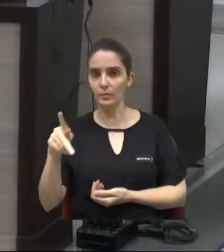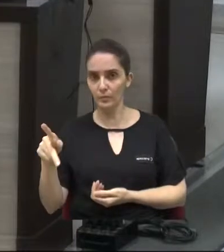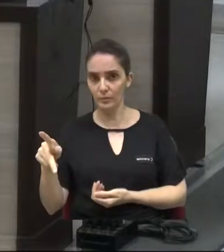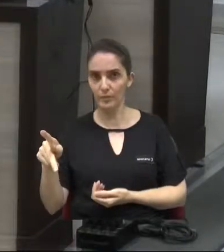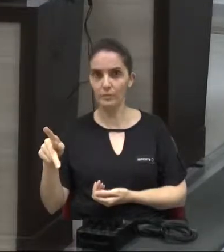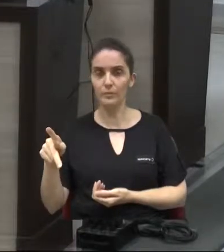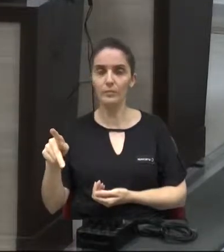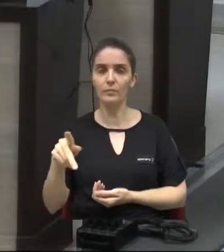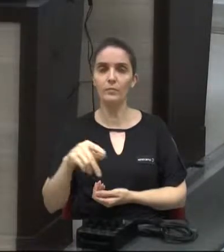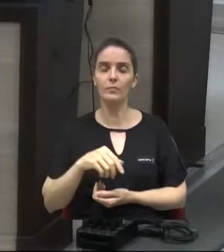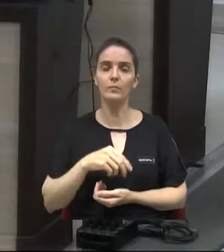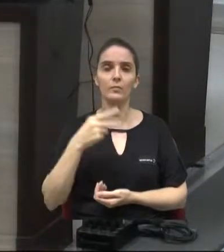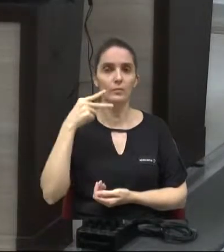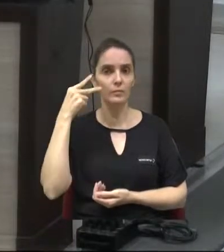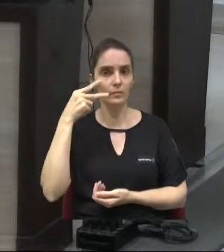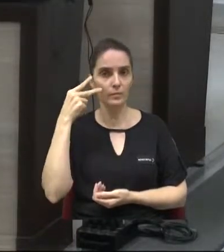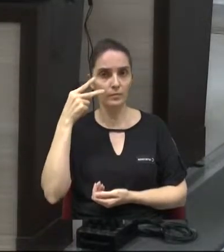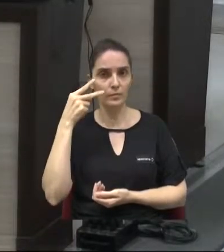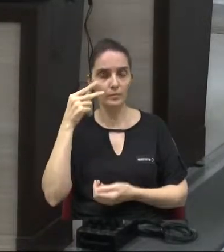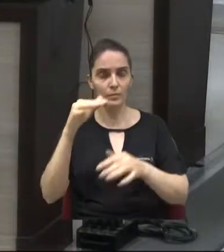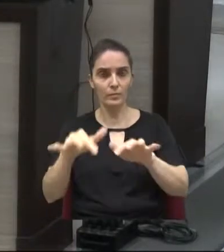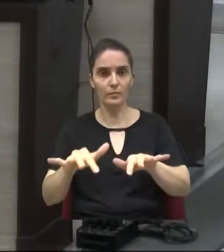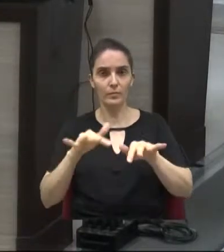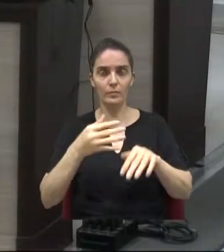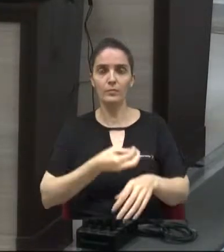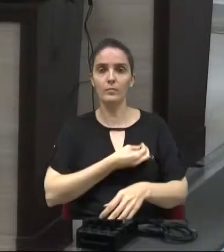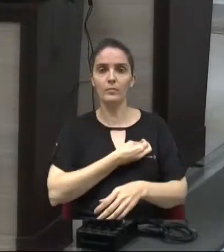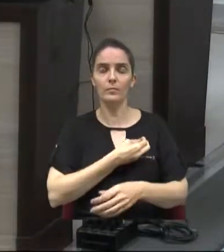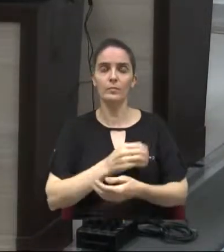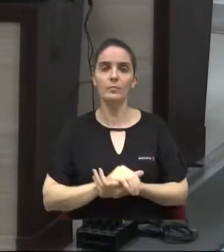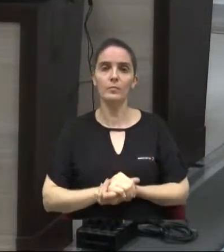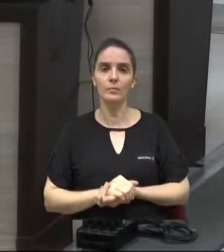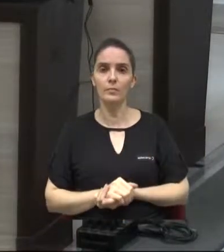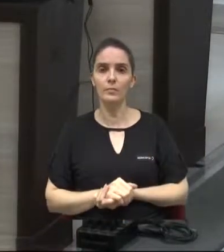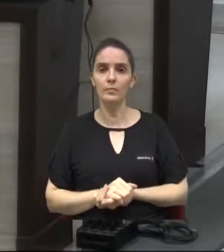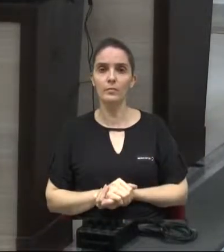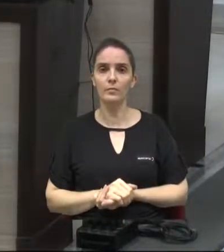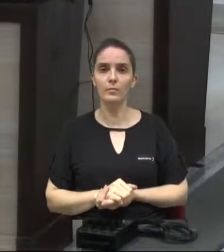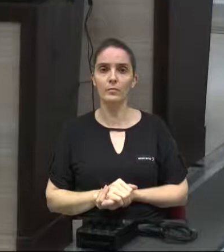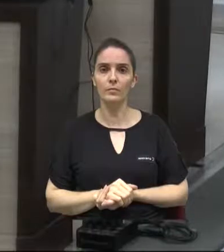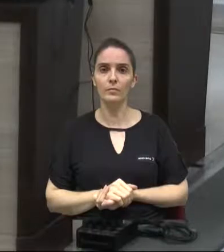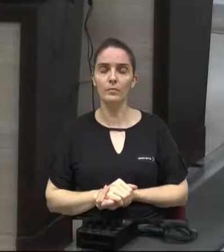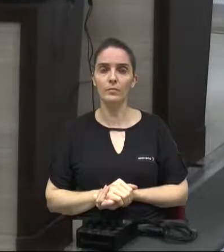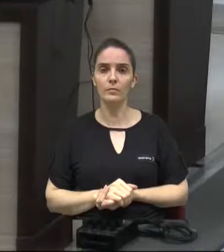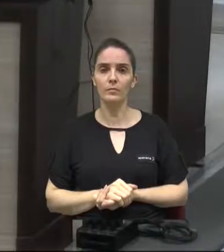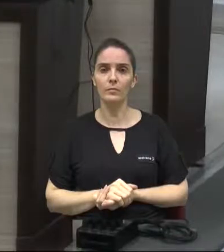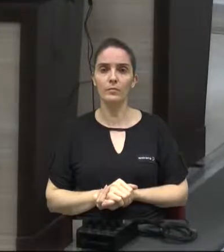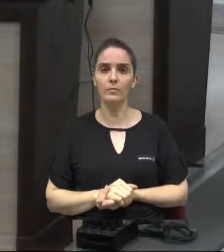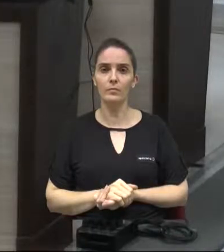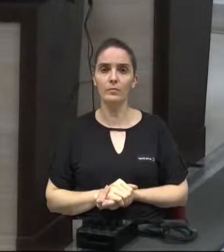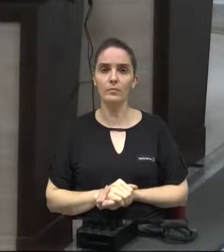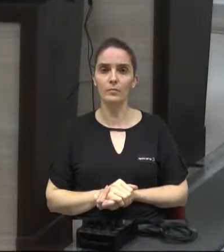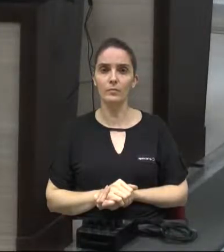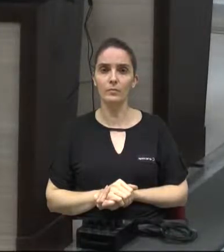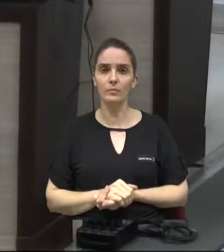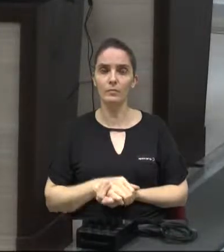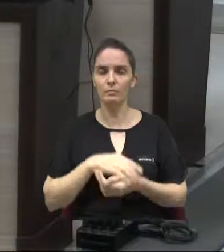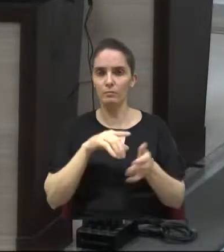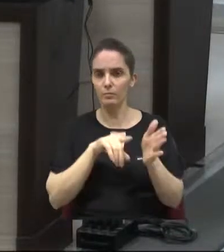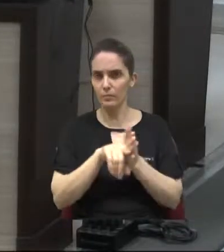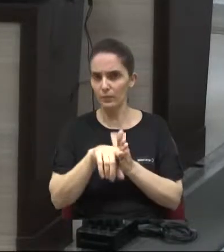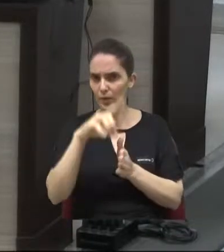Mayra, nobres pares, público que nos acompanha. Em que pese a dúvida ter sido levantada e direcionada